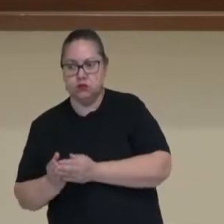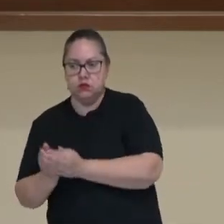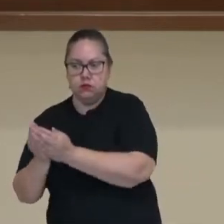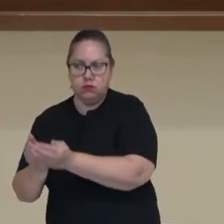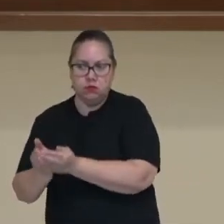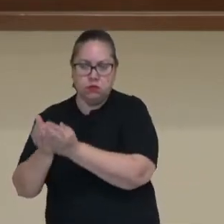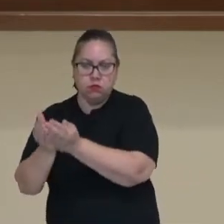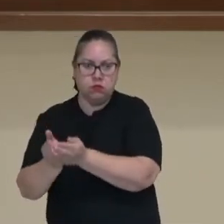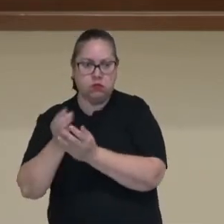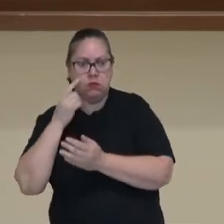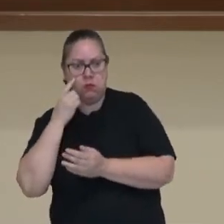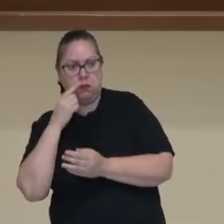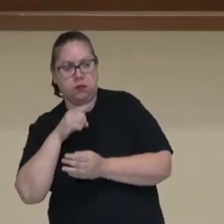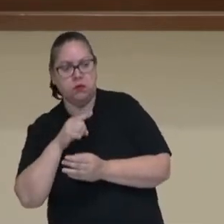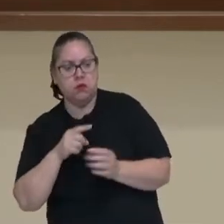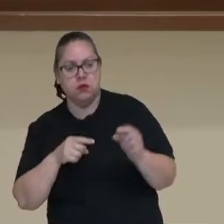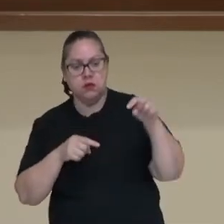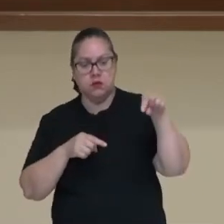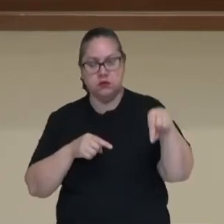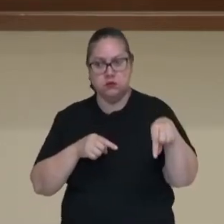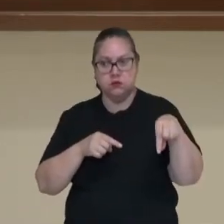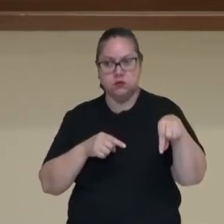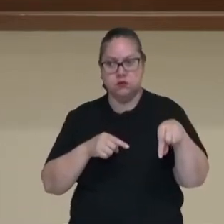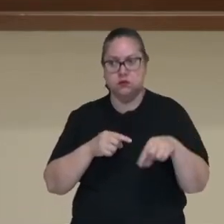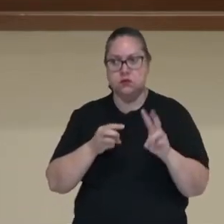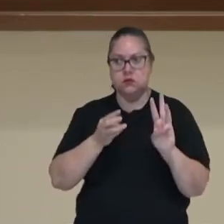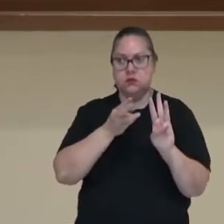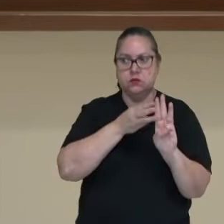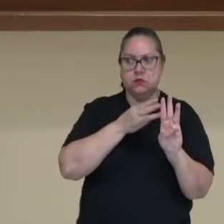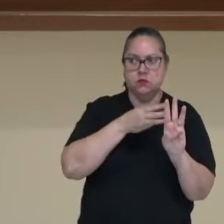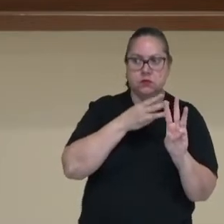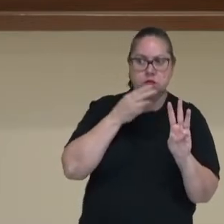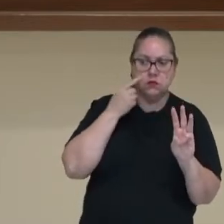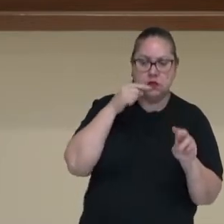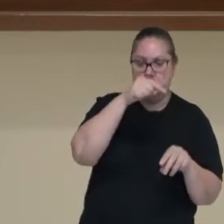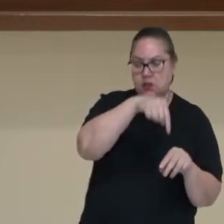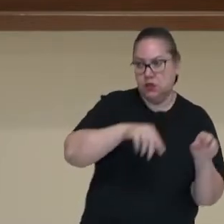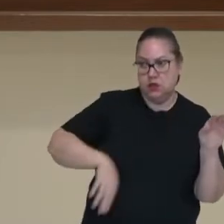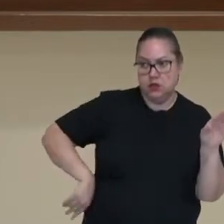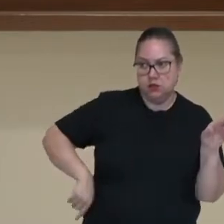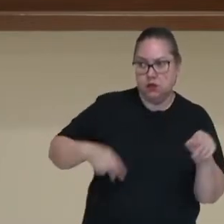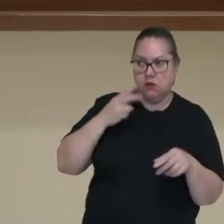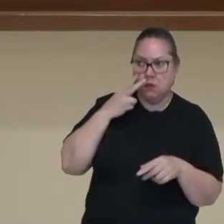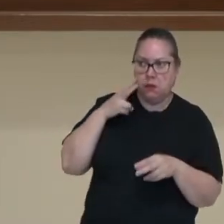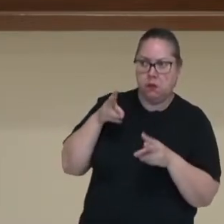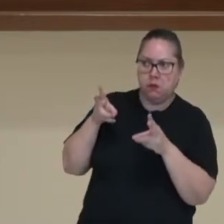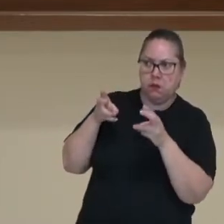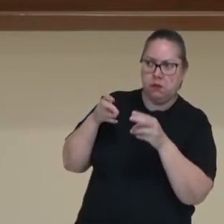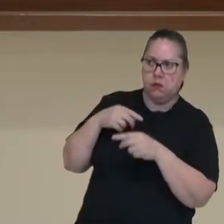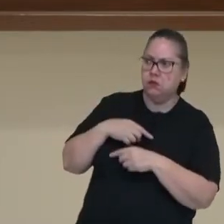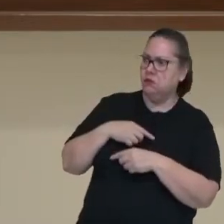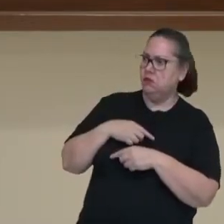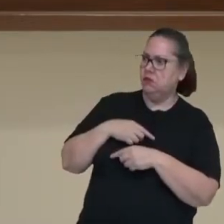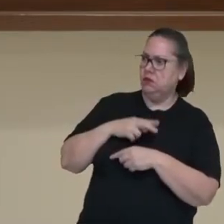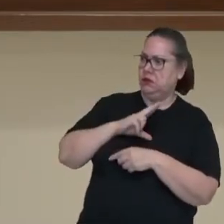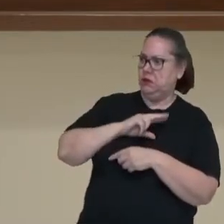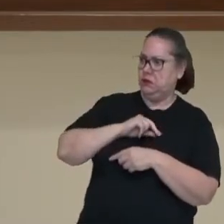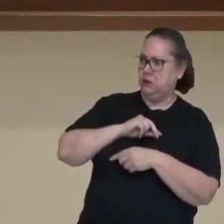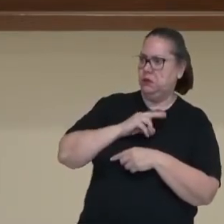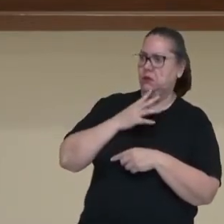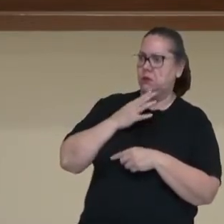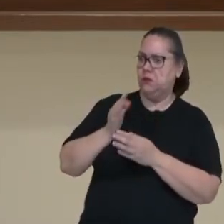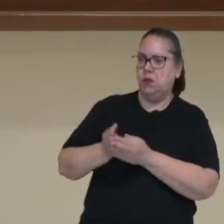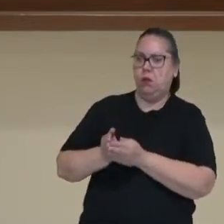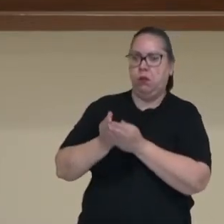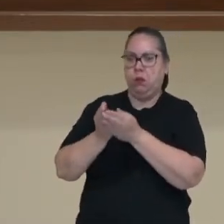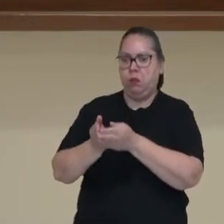chegando, desembarcando, quanto também dos indígenas que estavam no litoral, observando aqueles navios, as pessoas